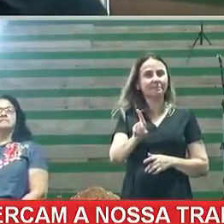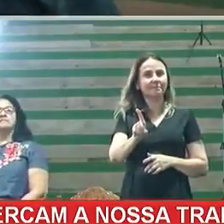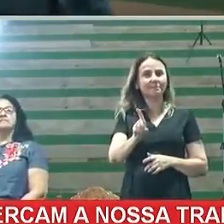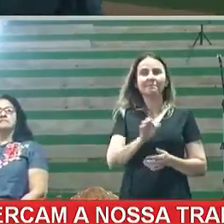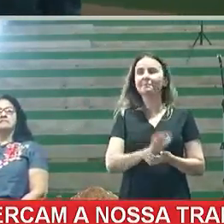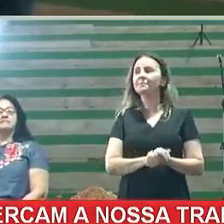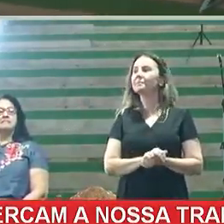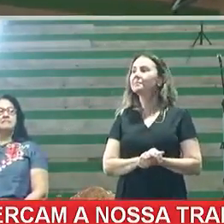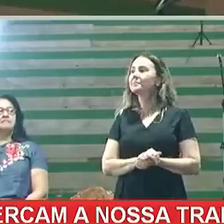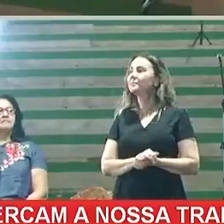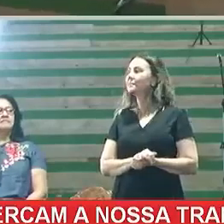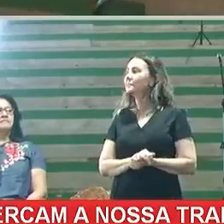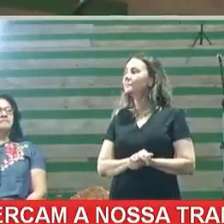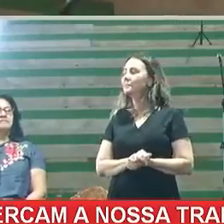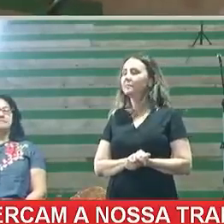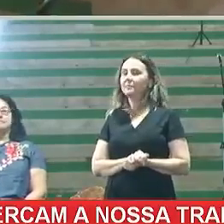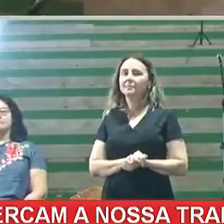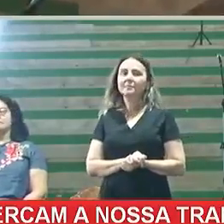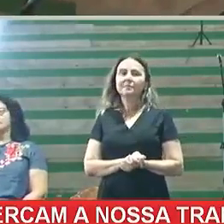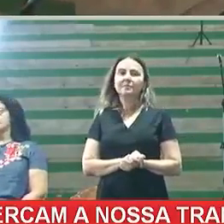maior.